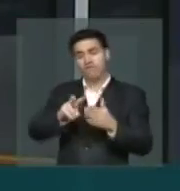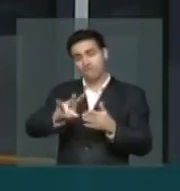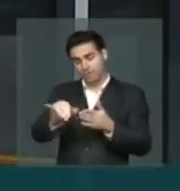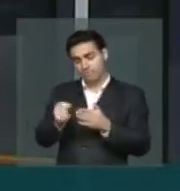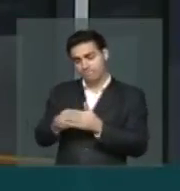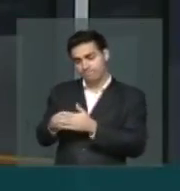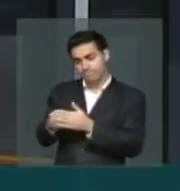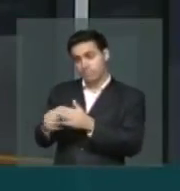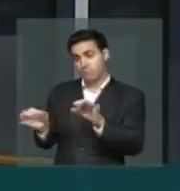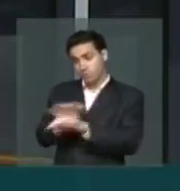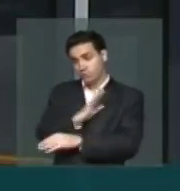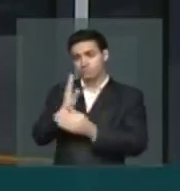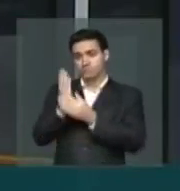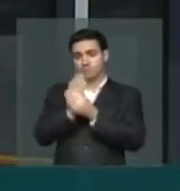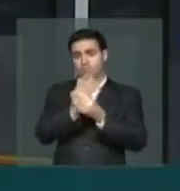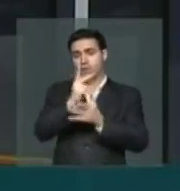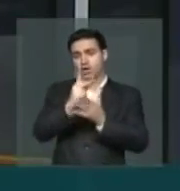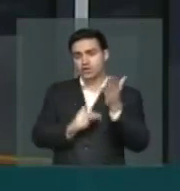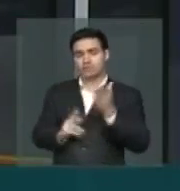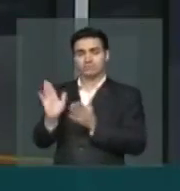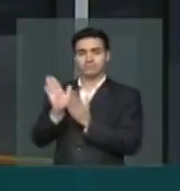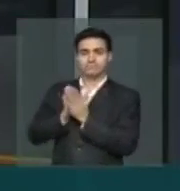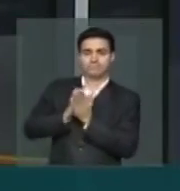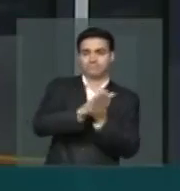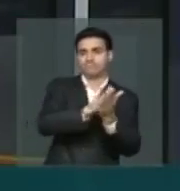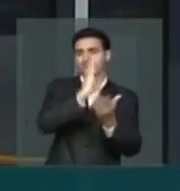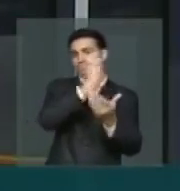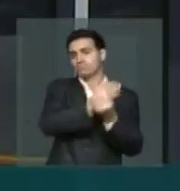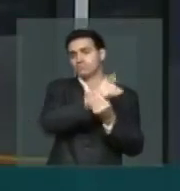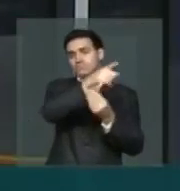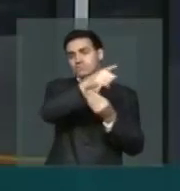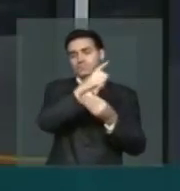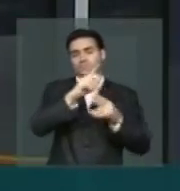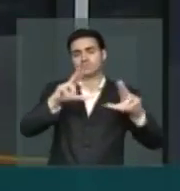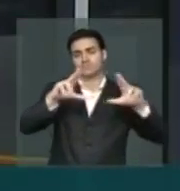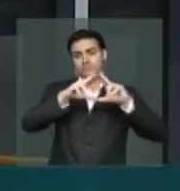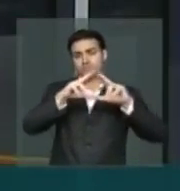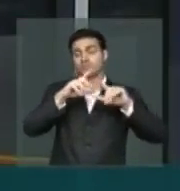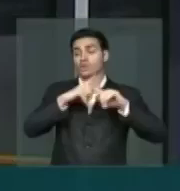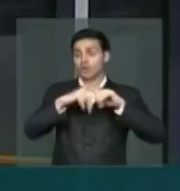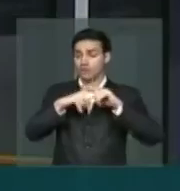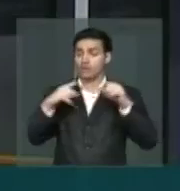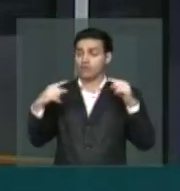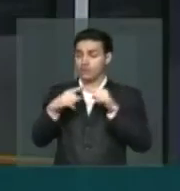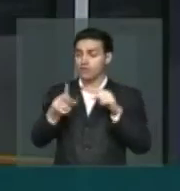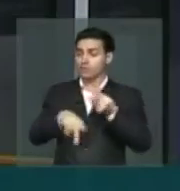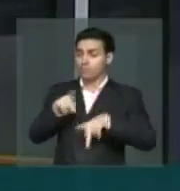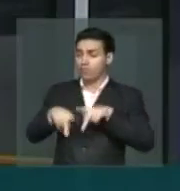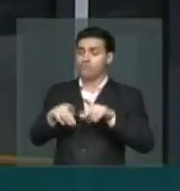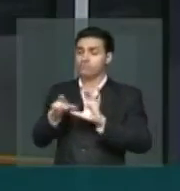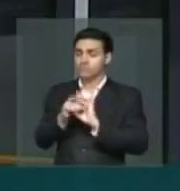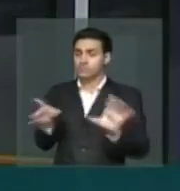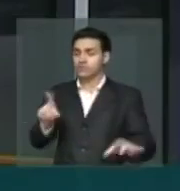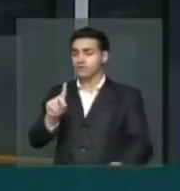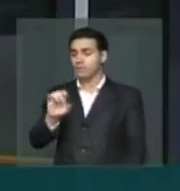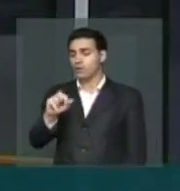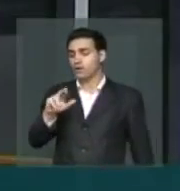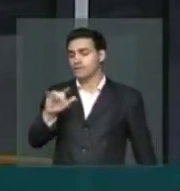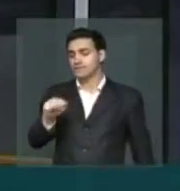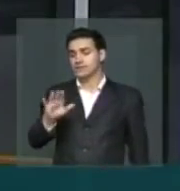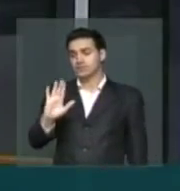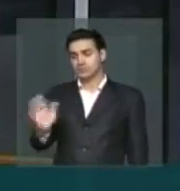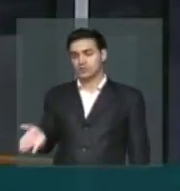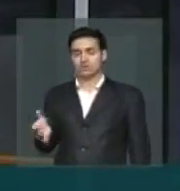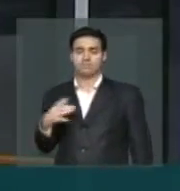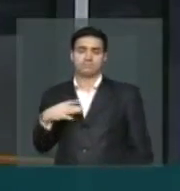coletadas para a entrada desse projeto, que a conquista da democracia no nosso país